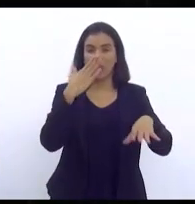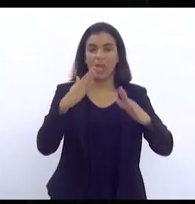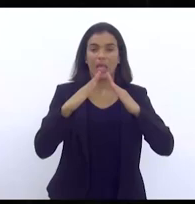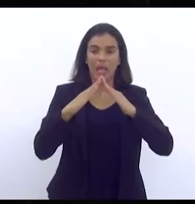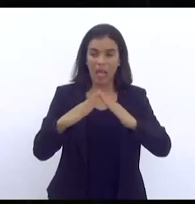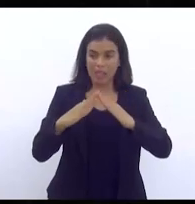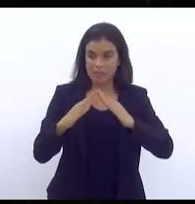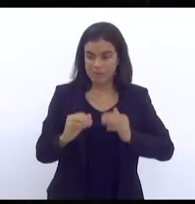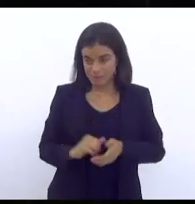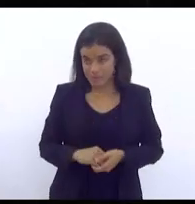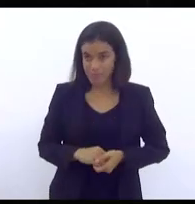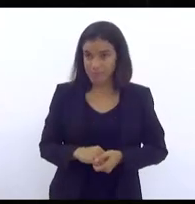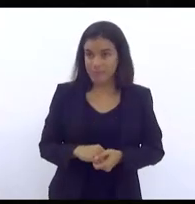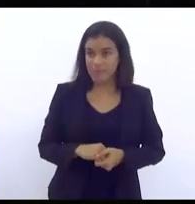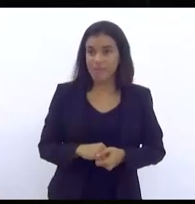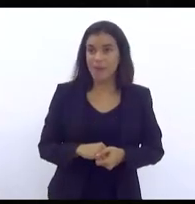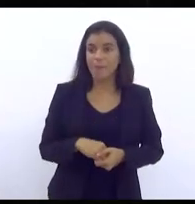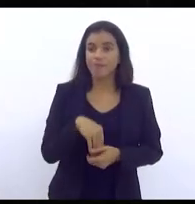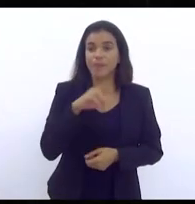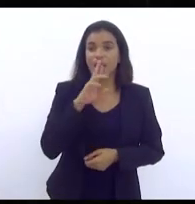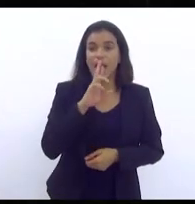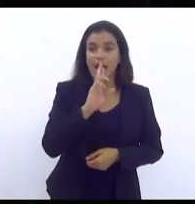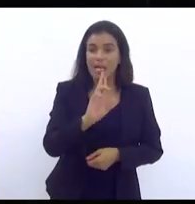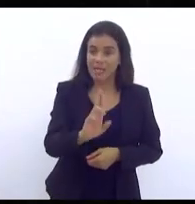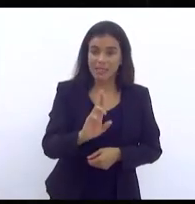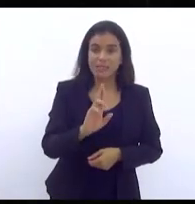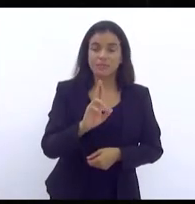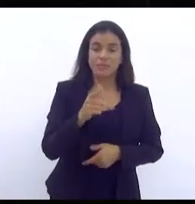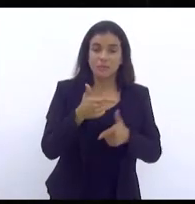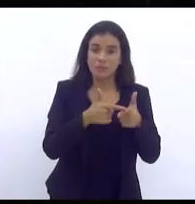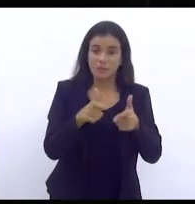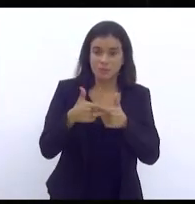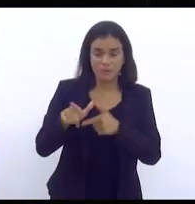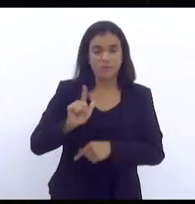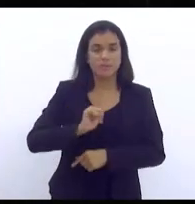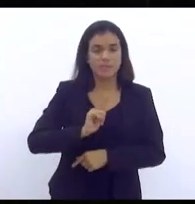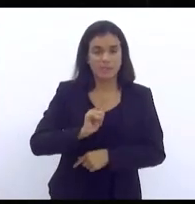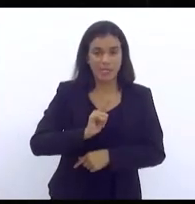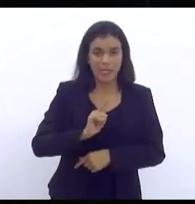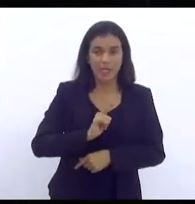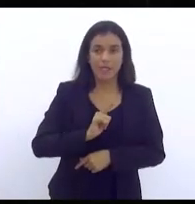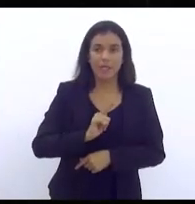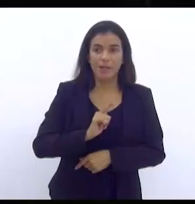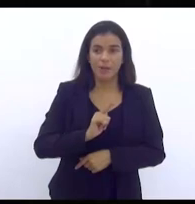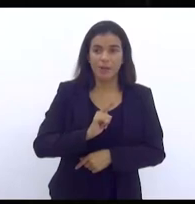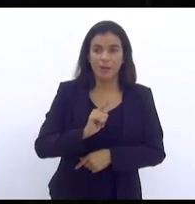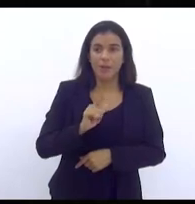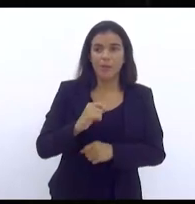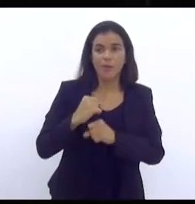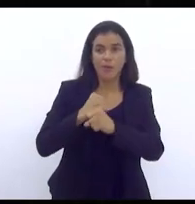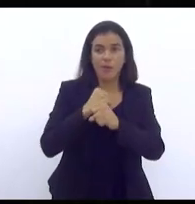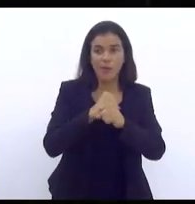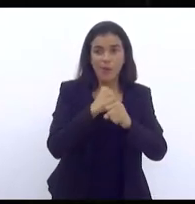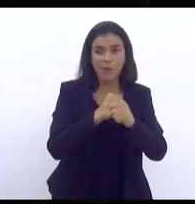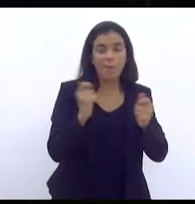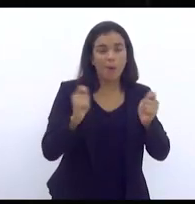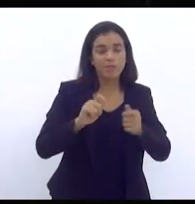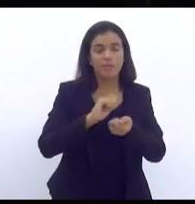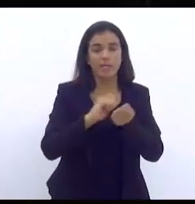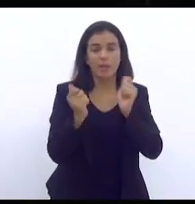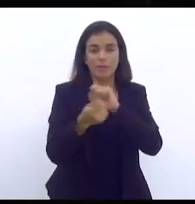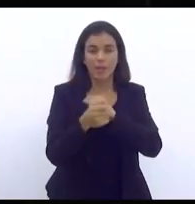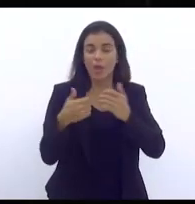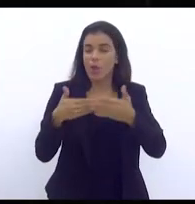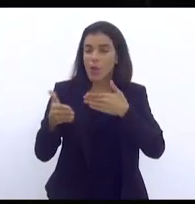resposta para a resposta para esse problema existe os wetlands construídos podem ser adaptados a